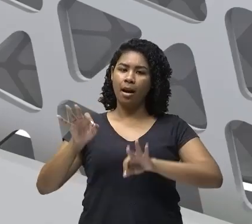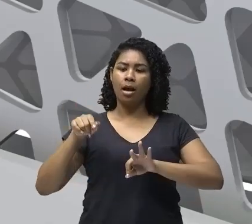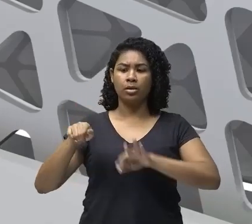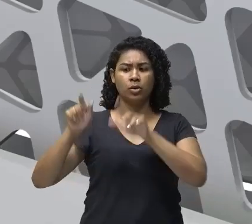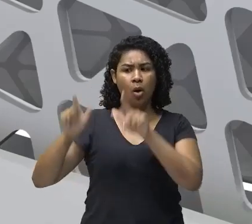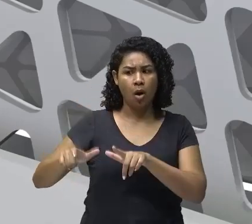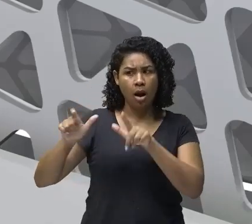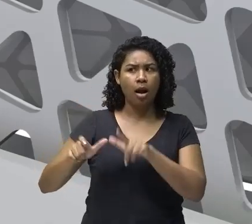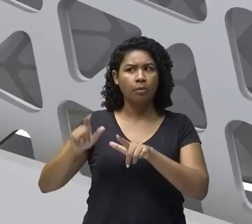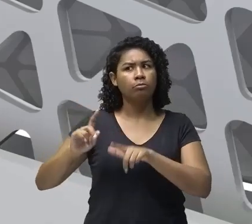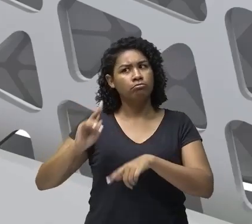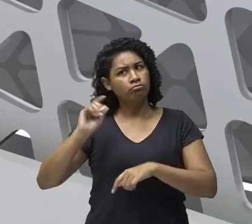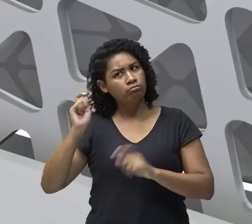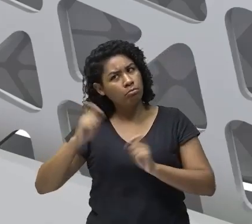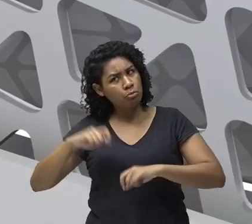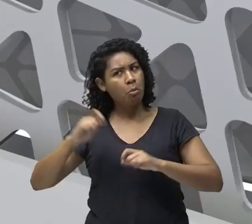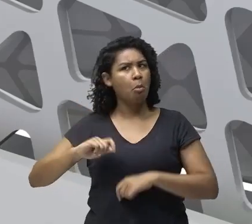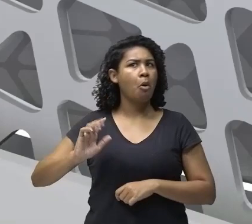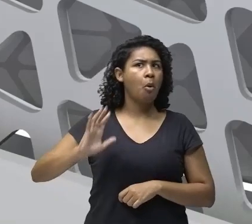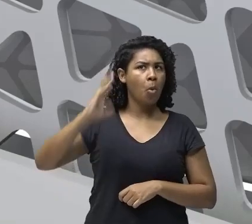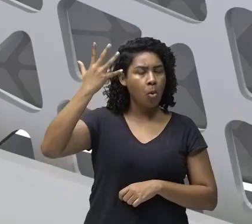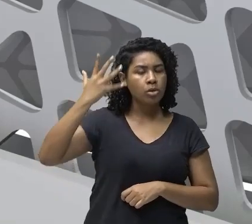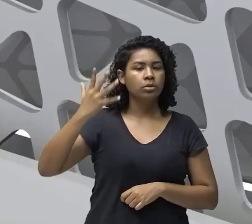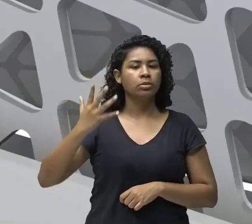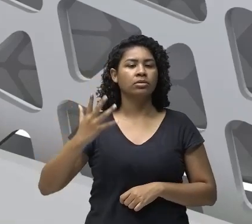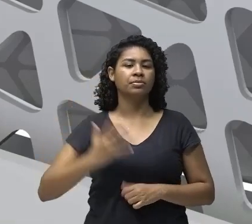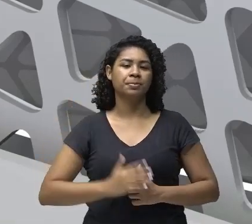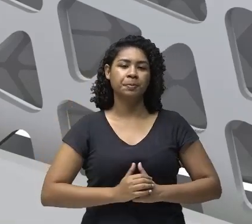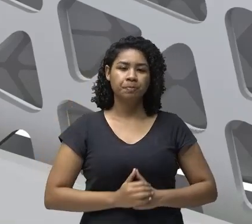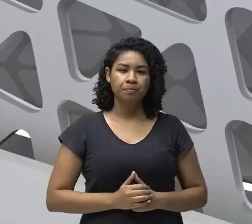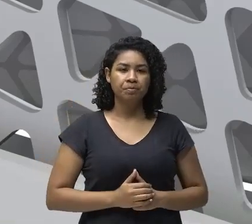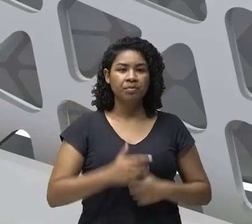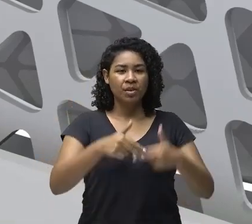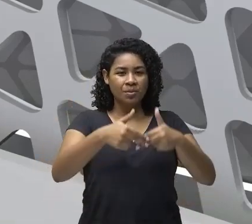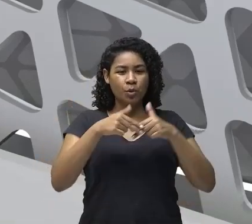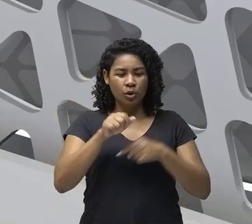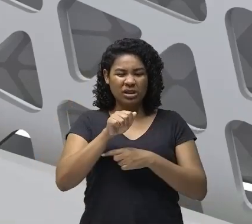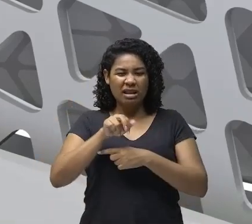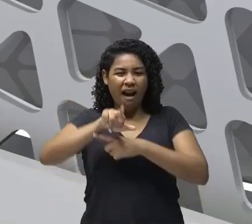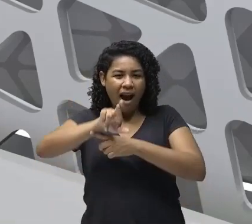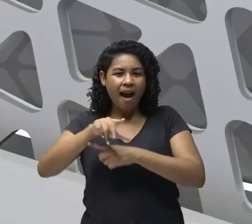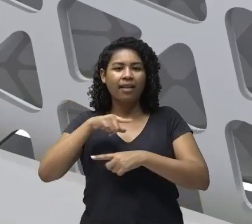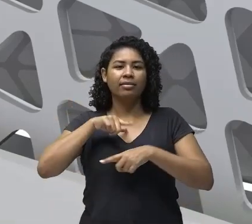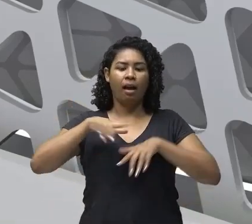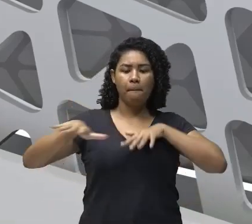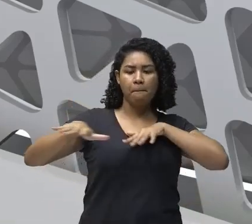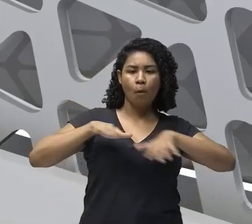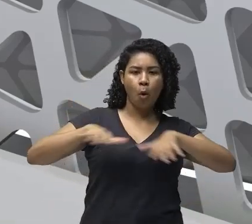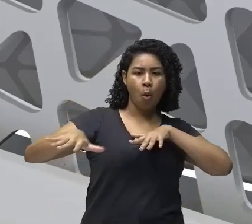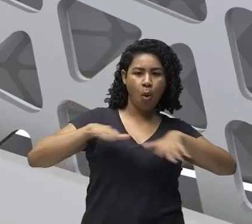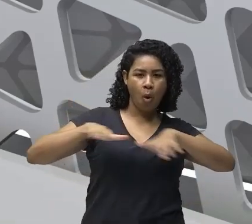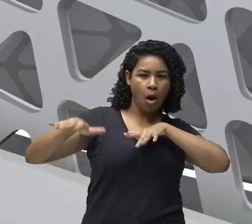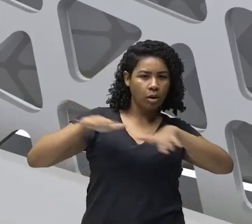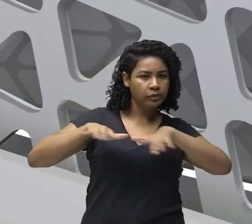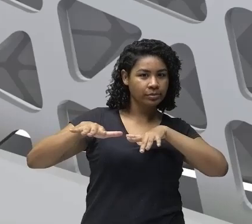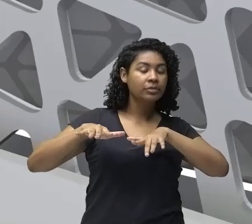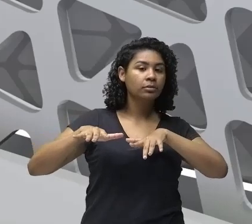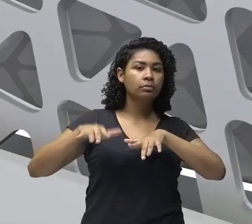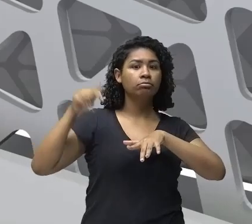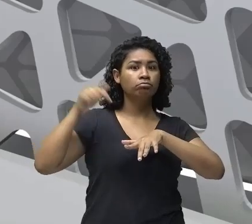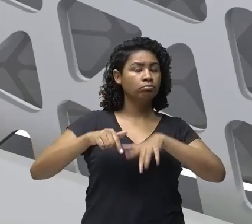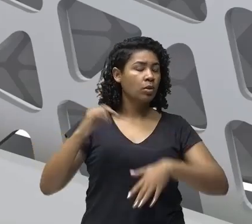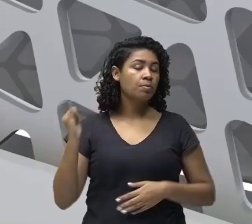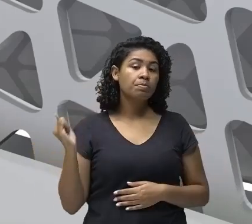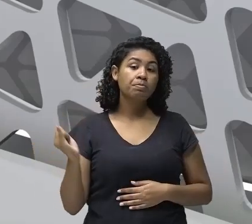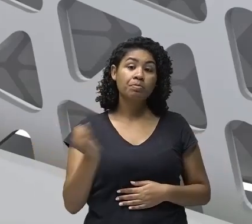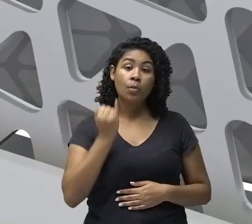para o que pode acontecer. Essa movimentação do ar, a gente viu que o ar se movimenta, ela é